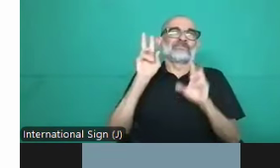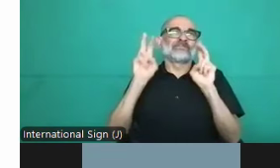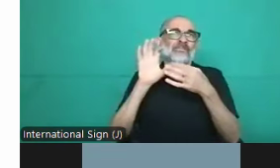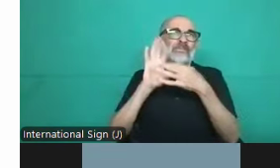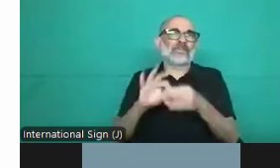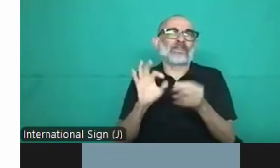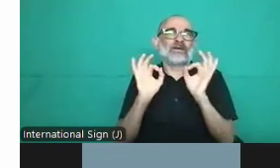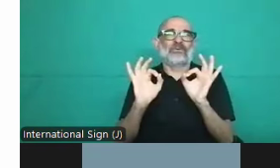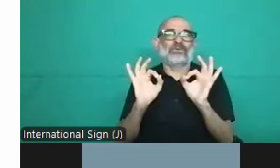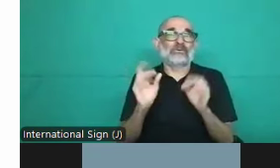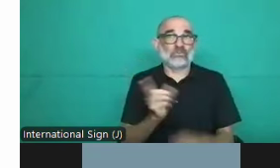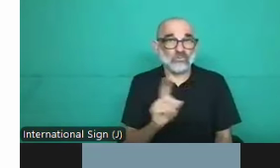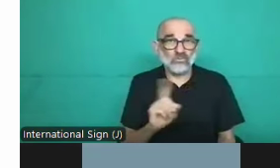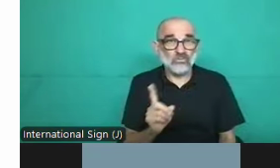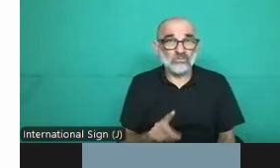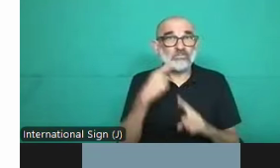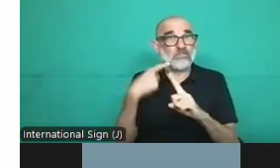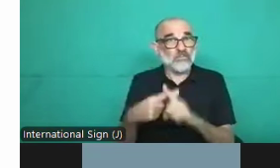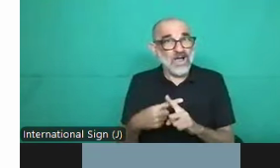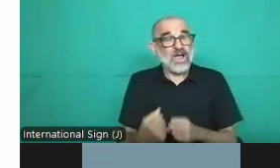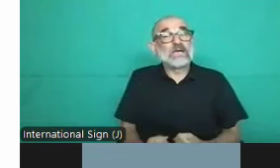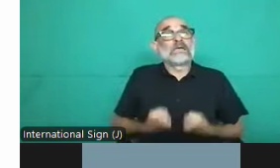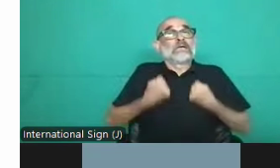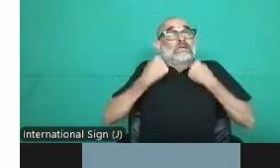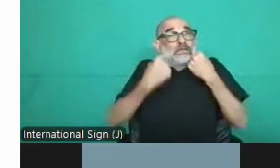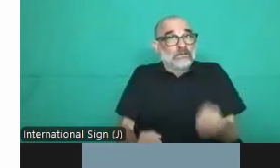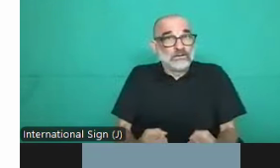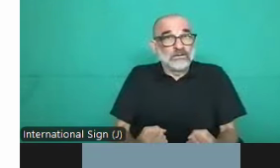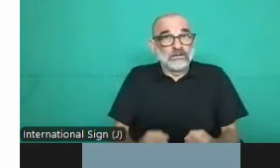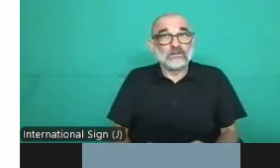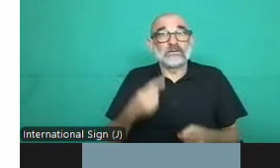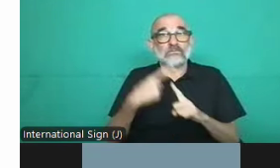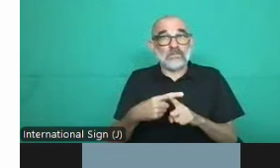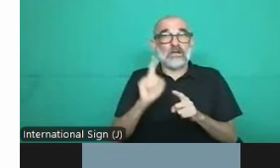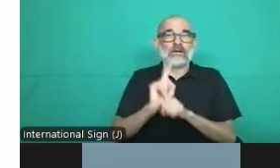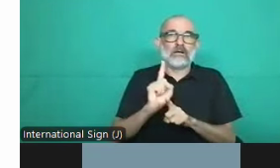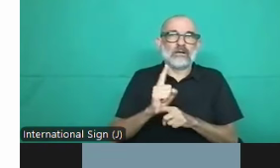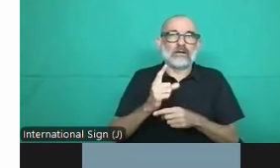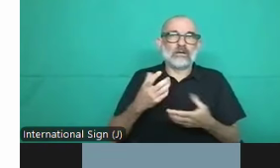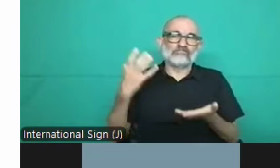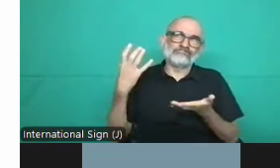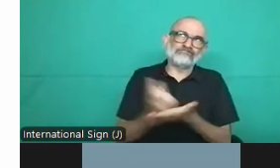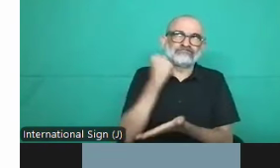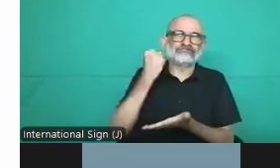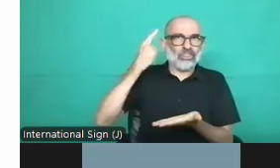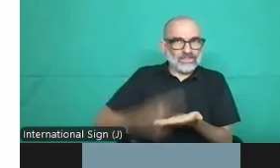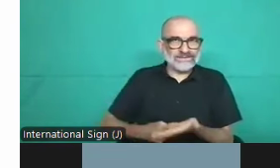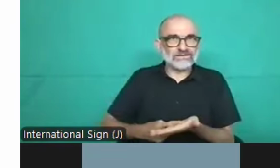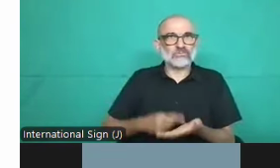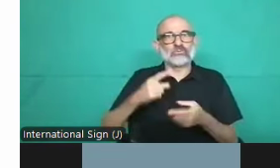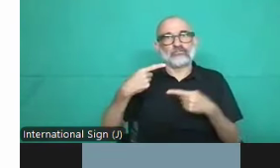esta políticas e caricatura outros. creo Por exemplo, na tela. eso también nos hace pensar de Isso que dá para este pensar burnout o que